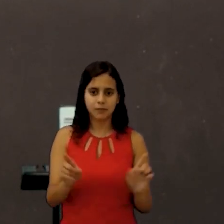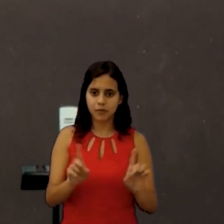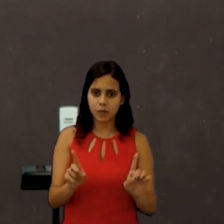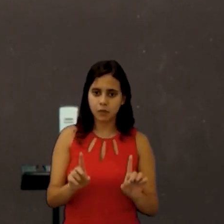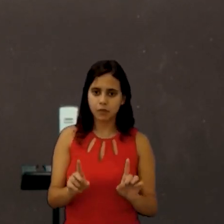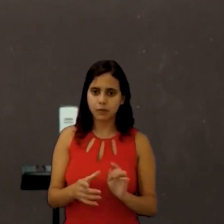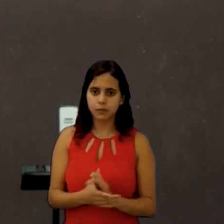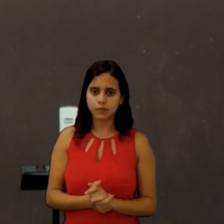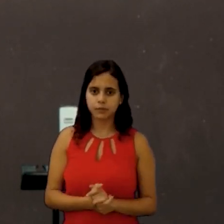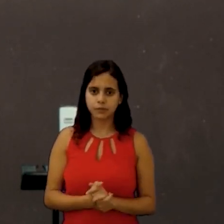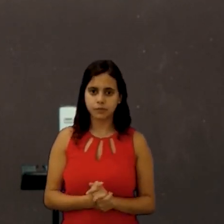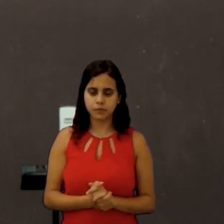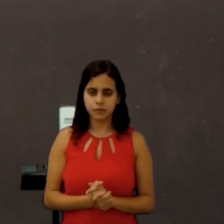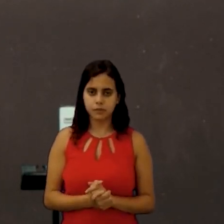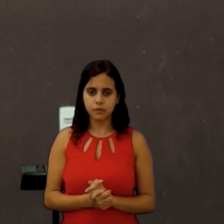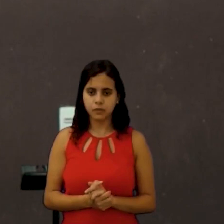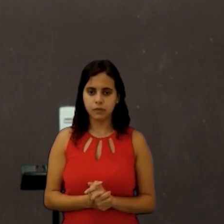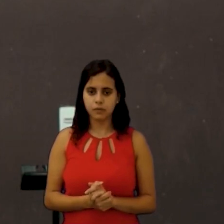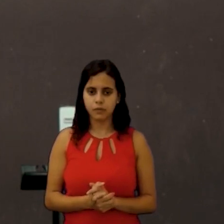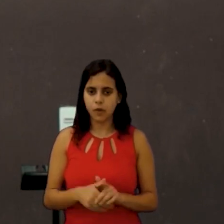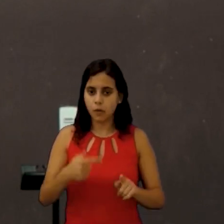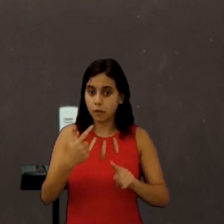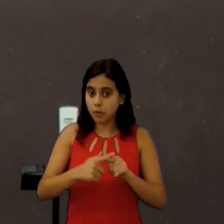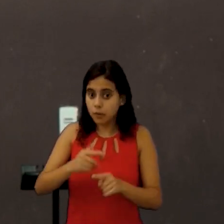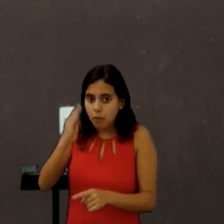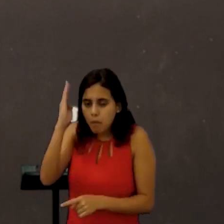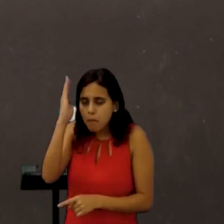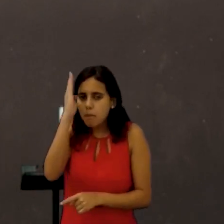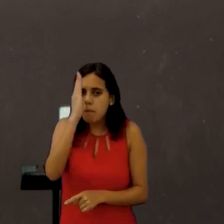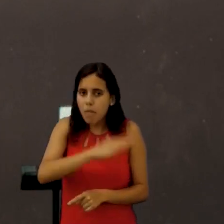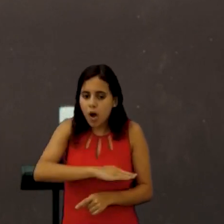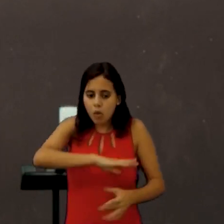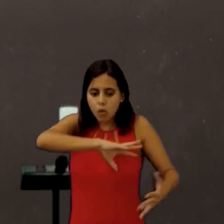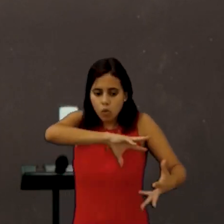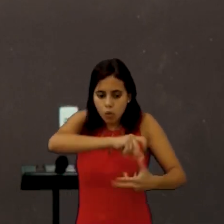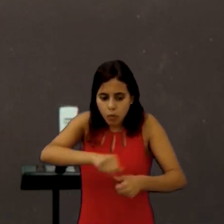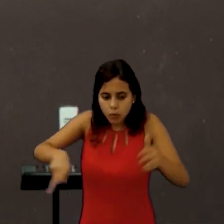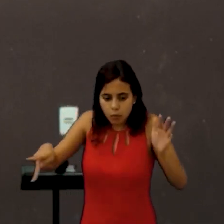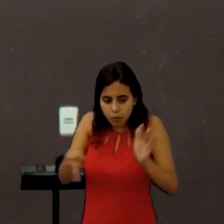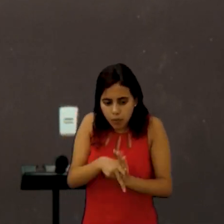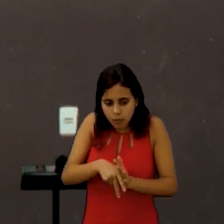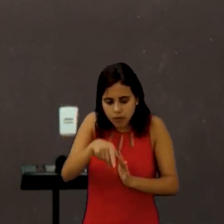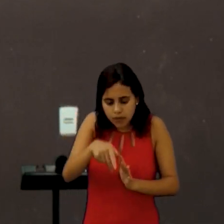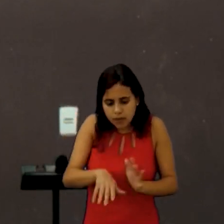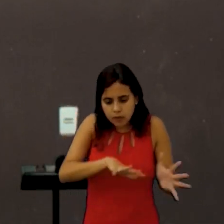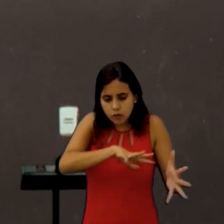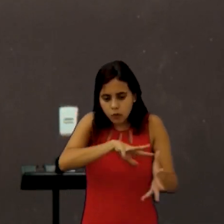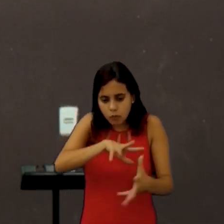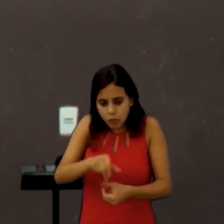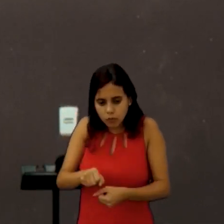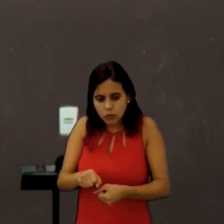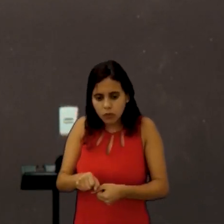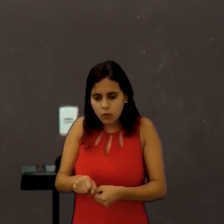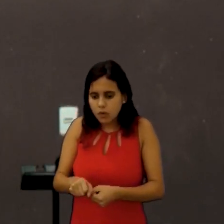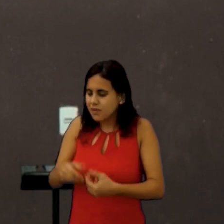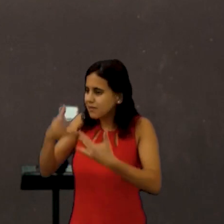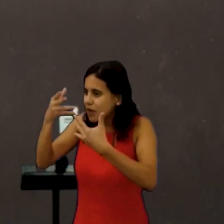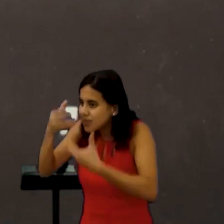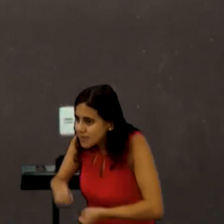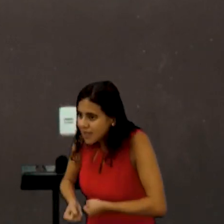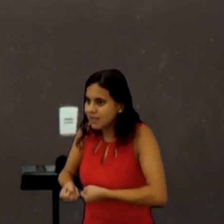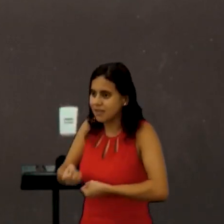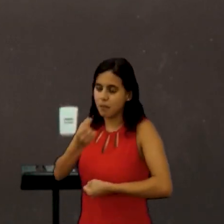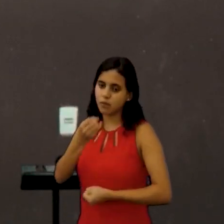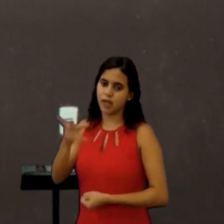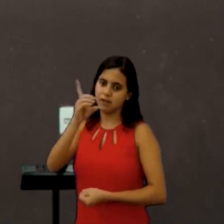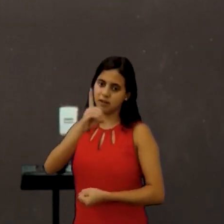irmão. Porque o mal do mundo, a maldade do mundo, não se rende diante da bondade.